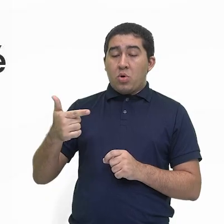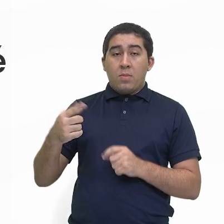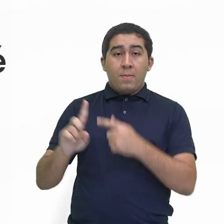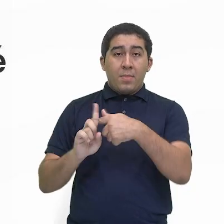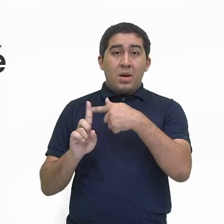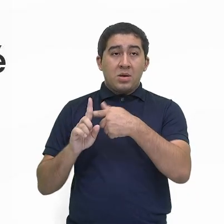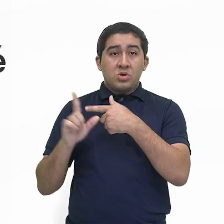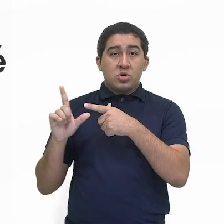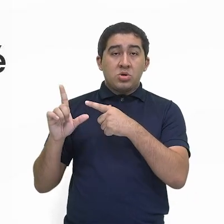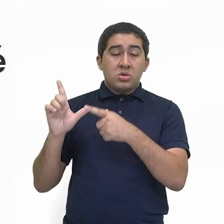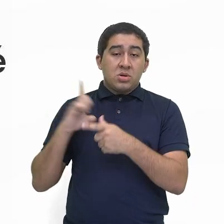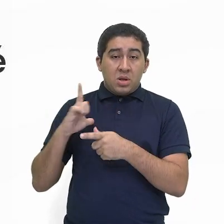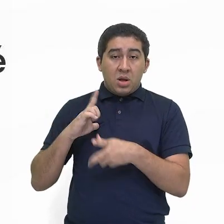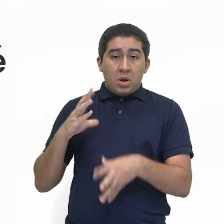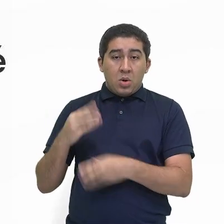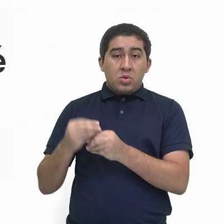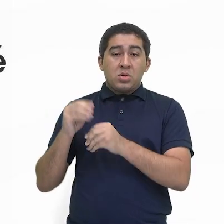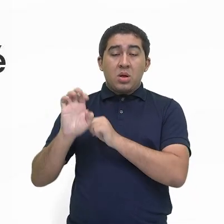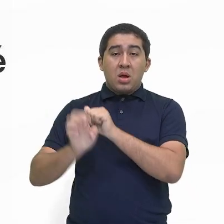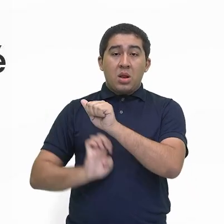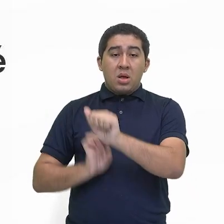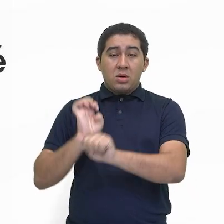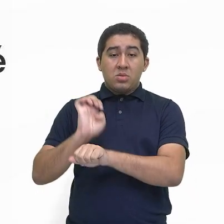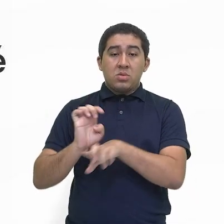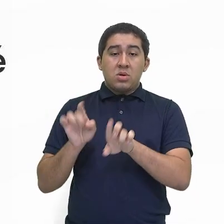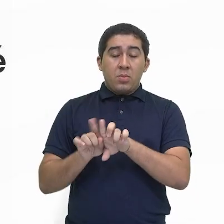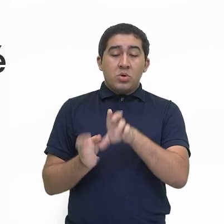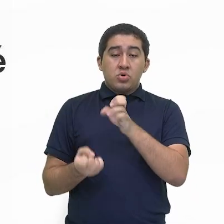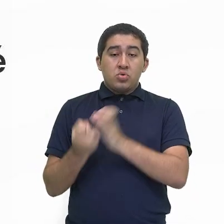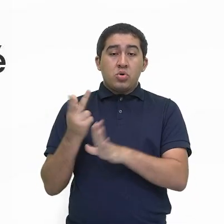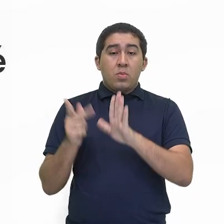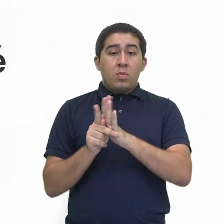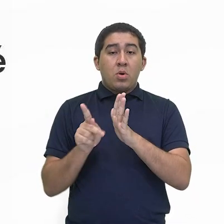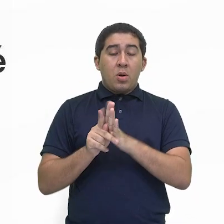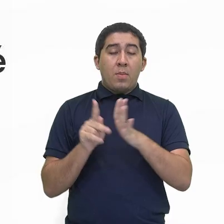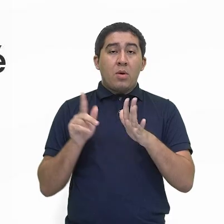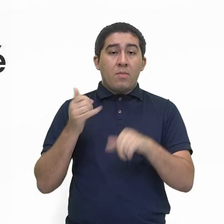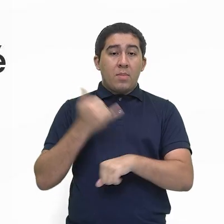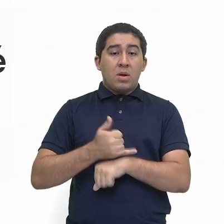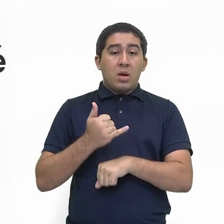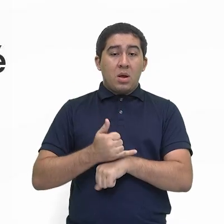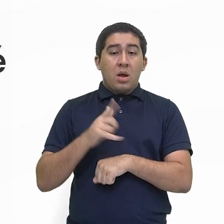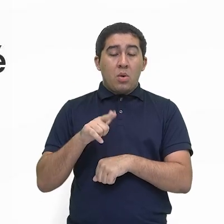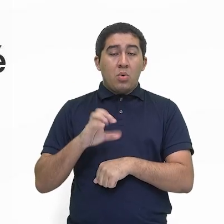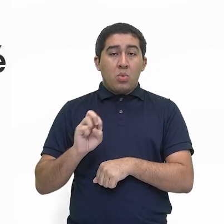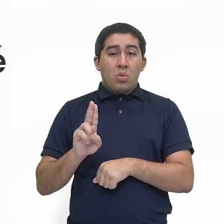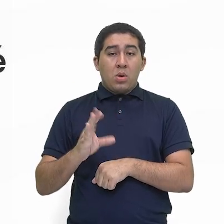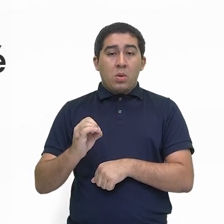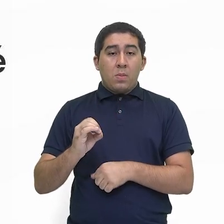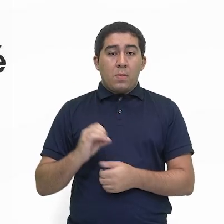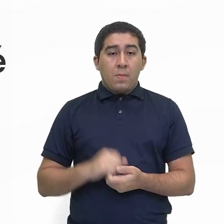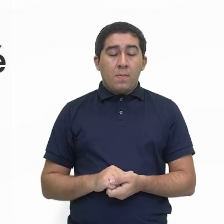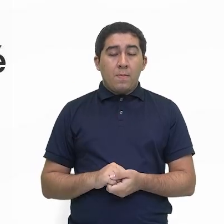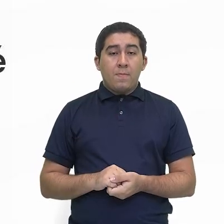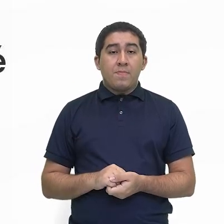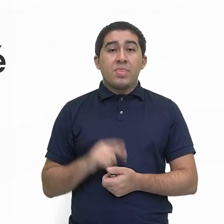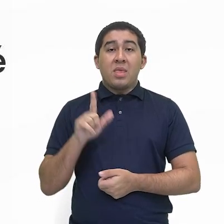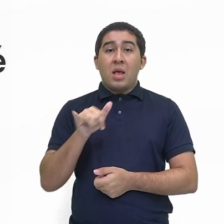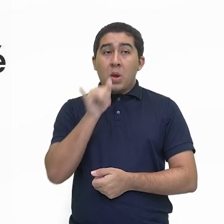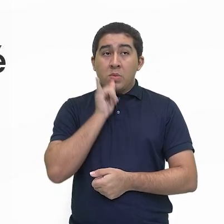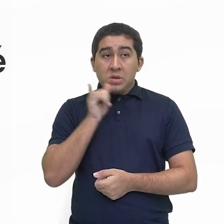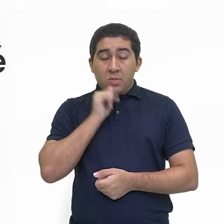depois a substância metálica que se forma, no caso para a pilha de Daniell, é o cobre 0, tá, gente? Aqui é um